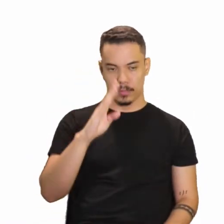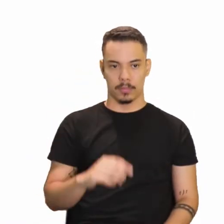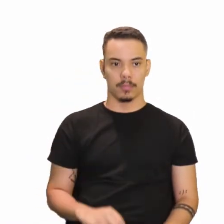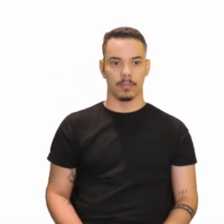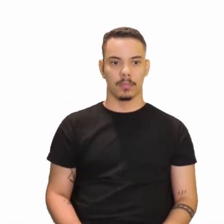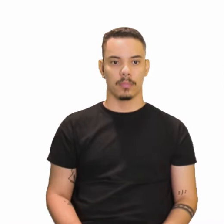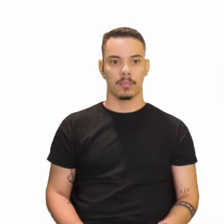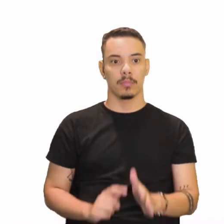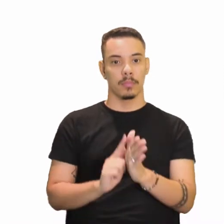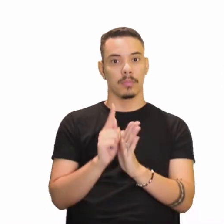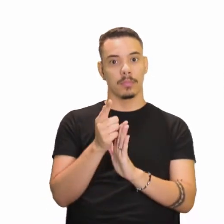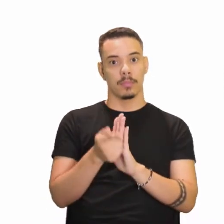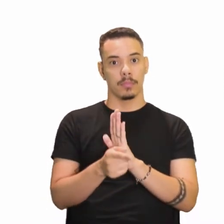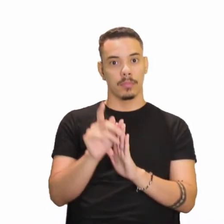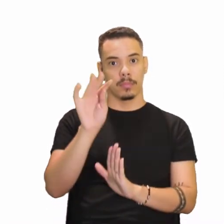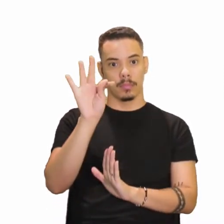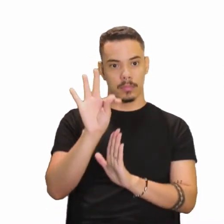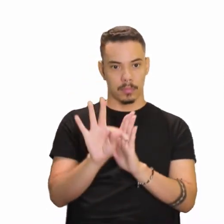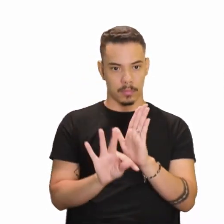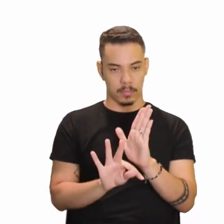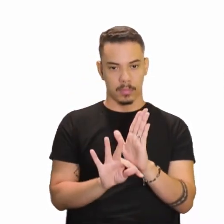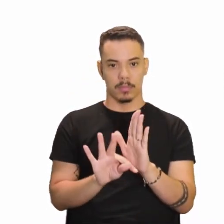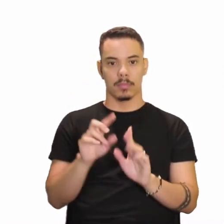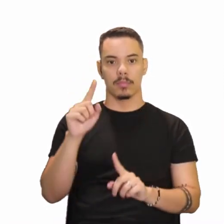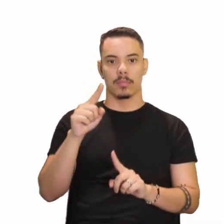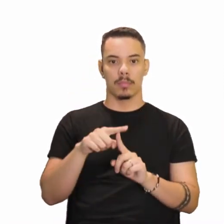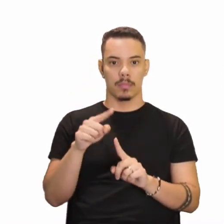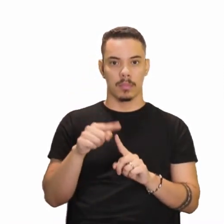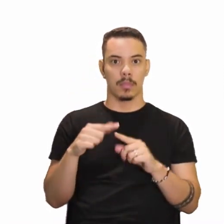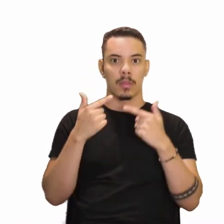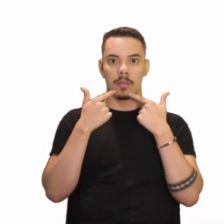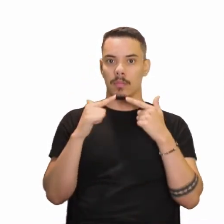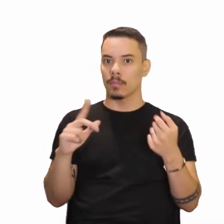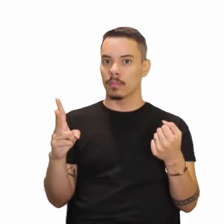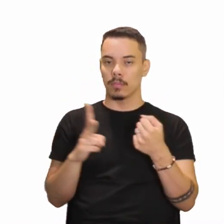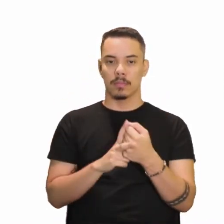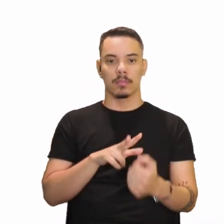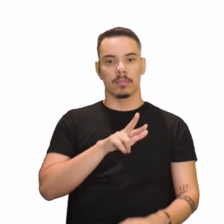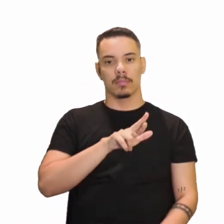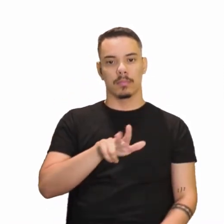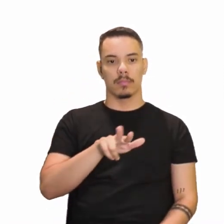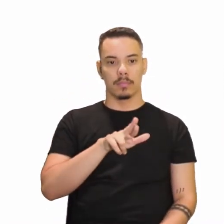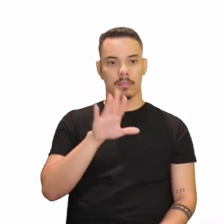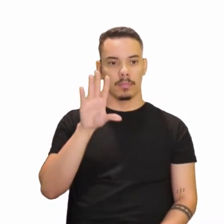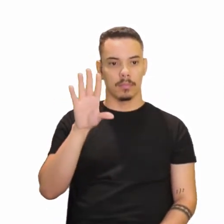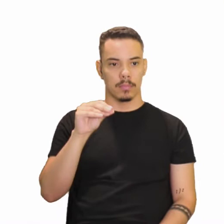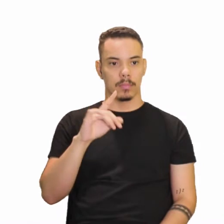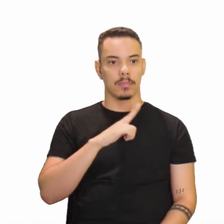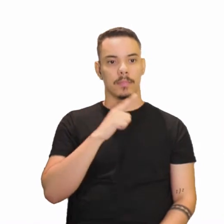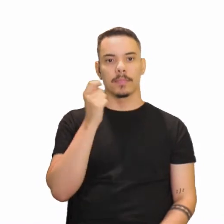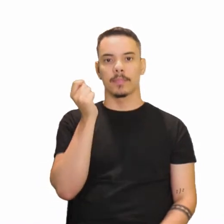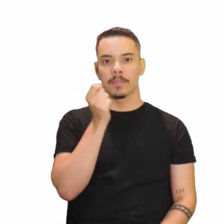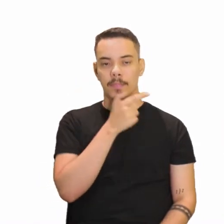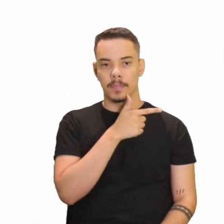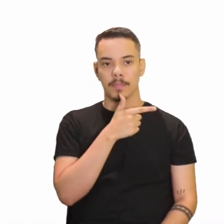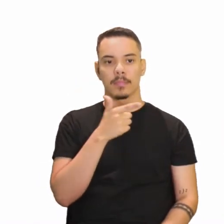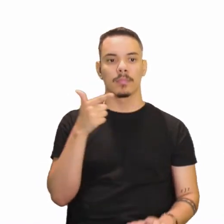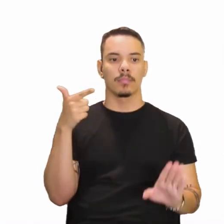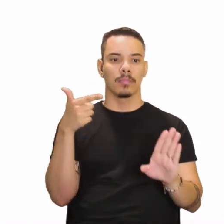gênero textual constituído de linguagem não verbal pensar tirar humor